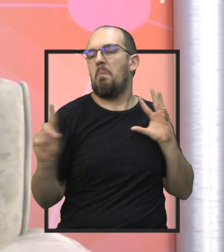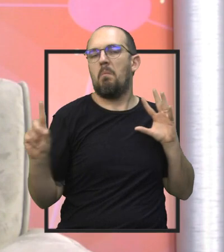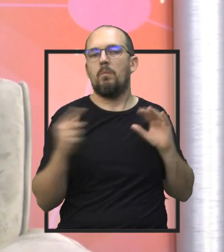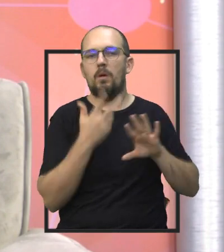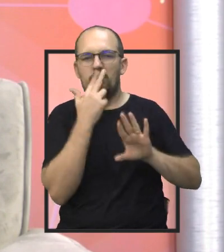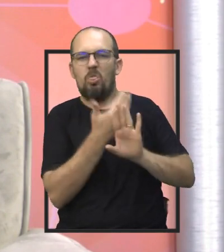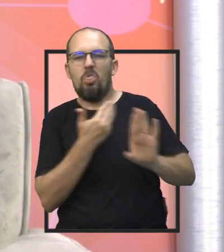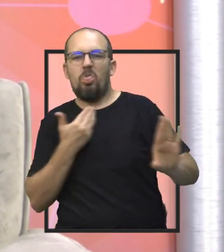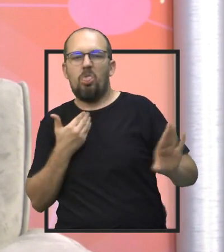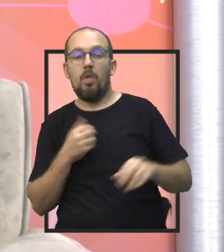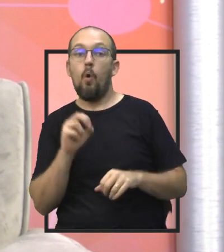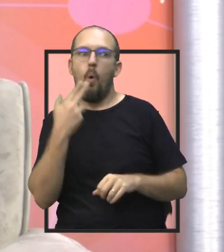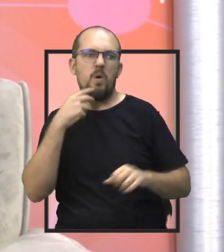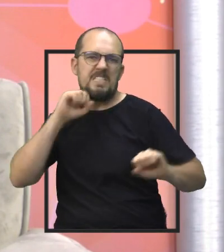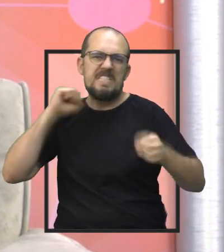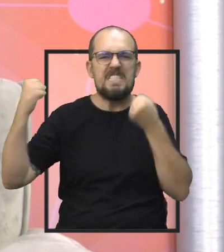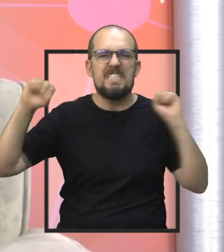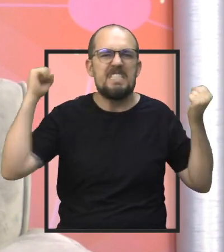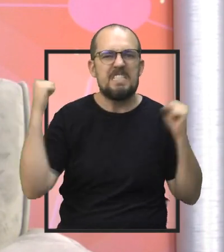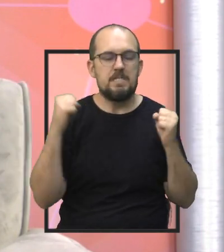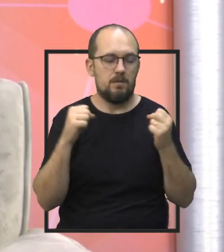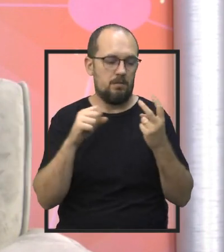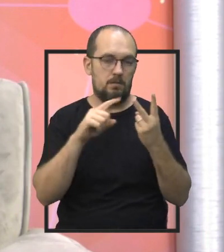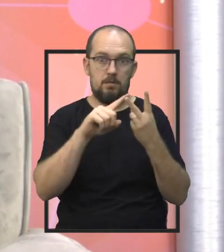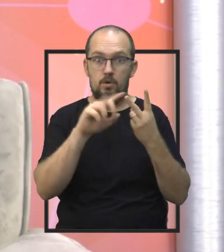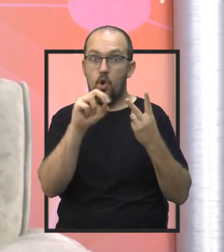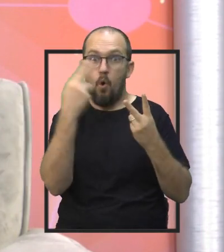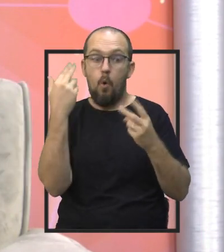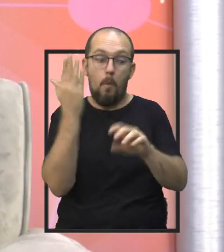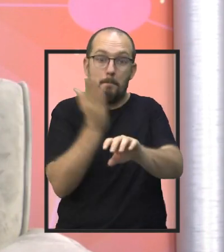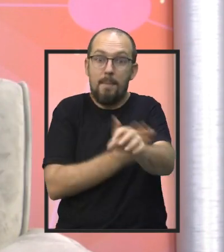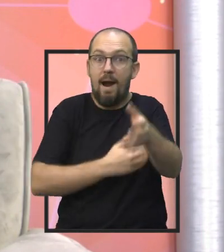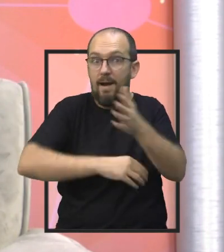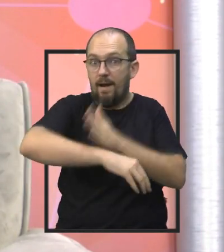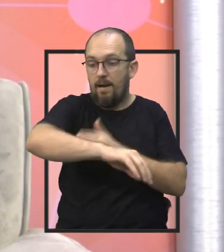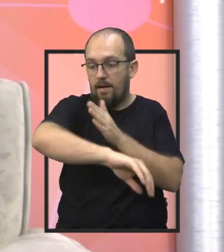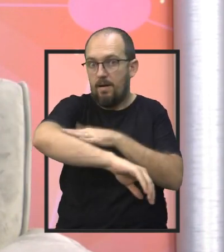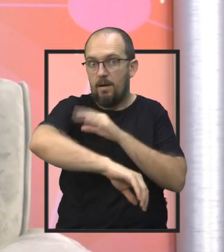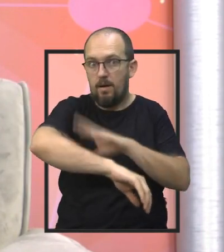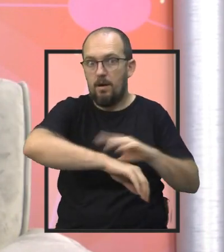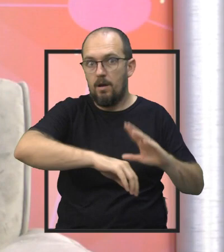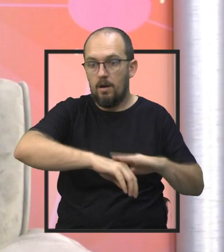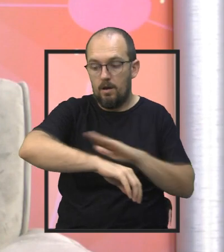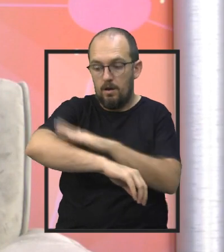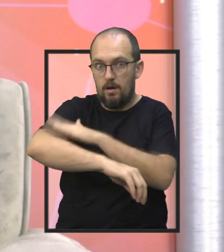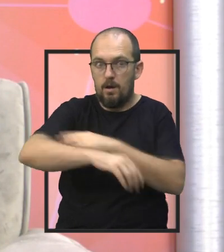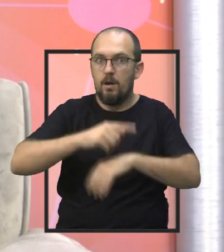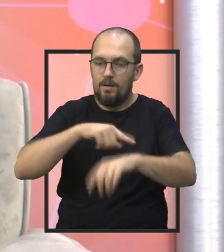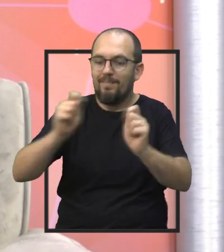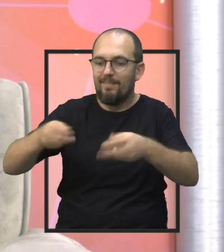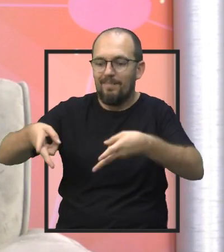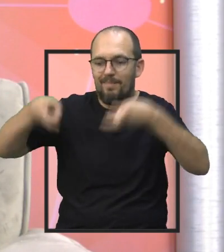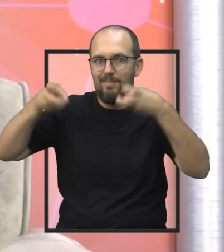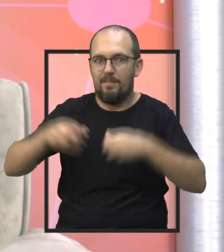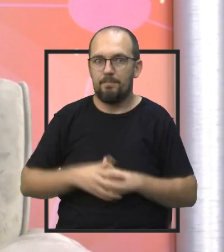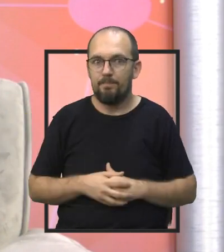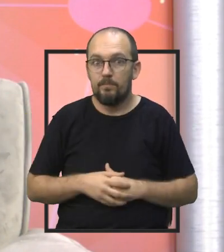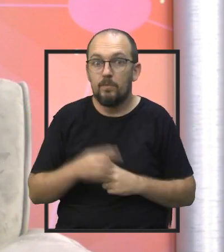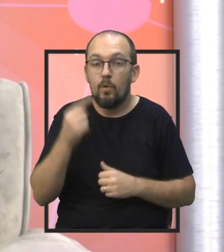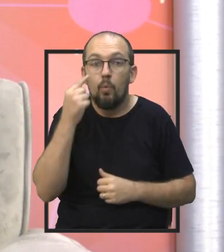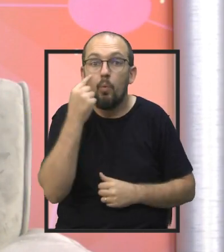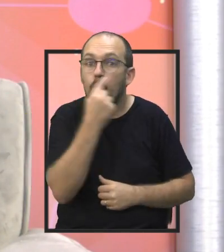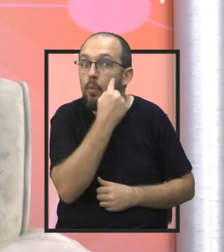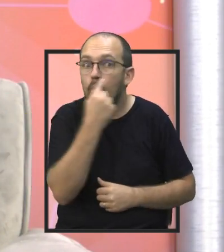grande, marcas no corpo. Né, o corpo traz a violência, o corpo fala dessa violência. Né, o olhar de